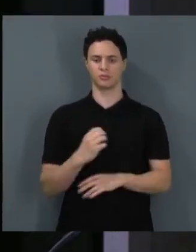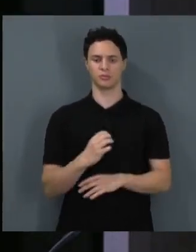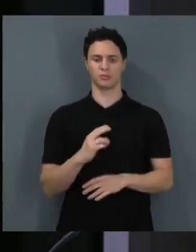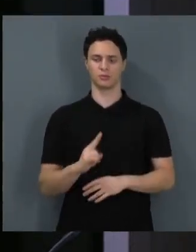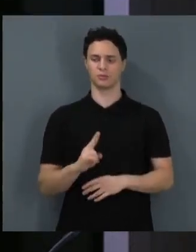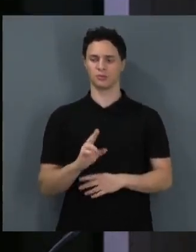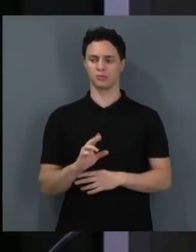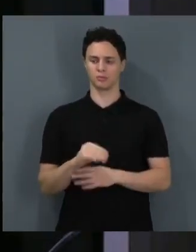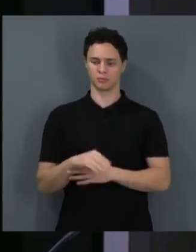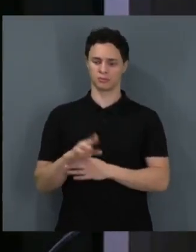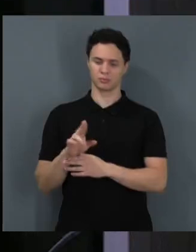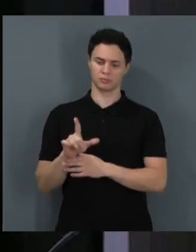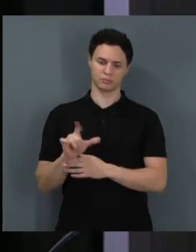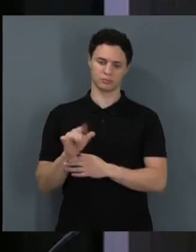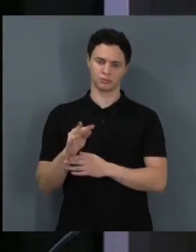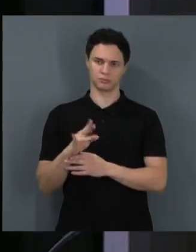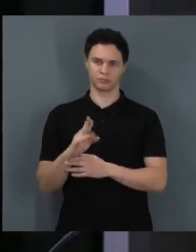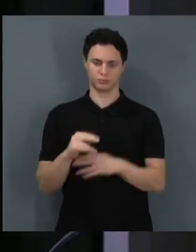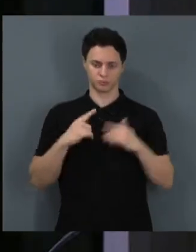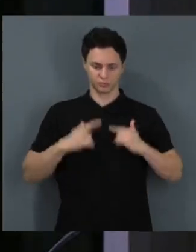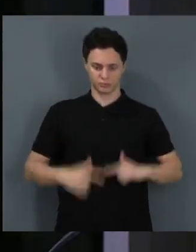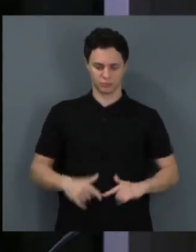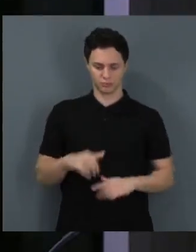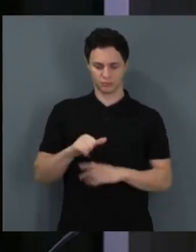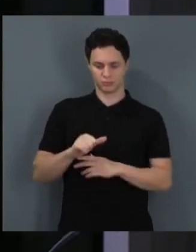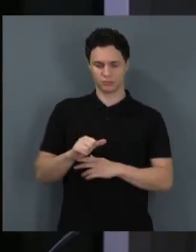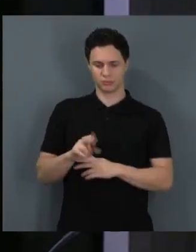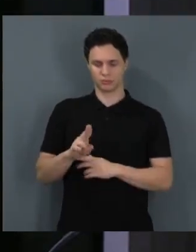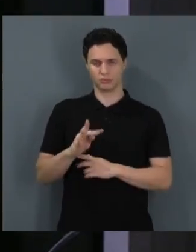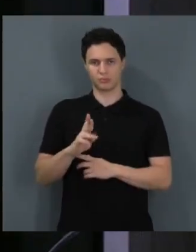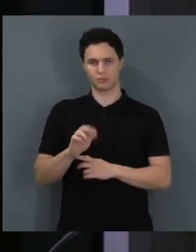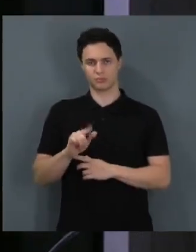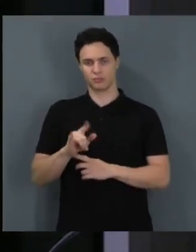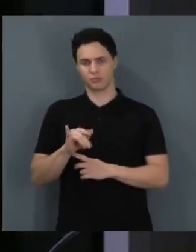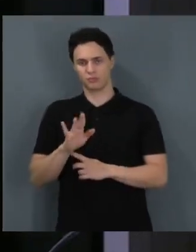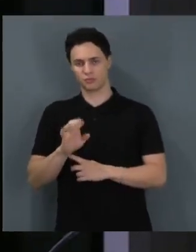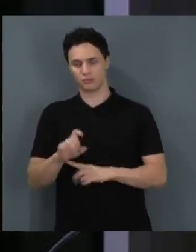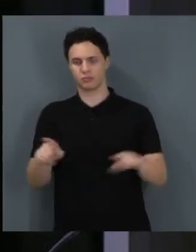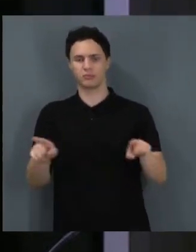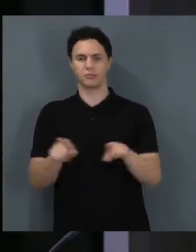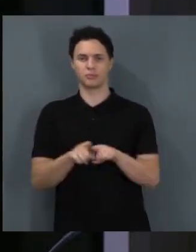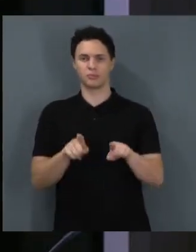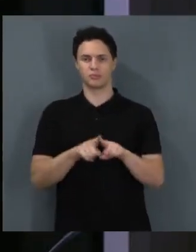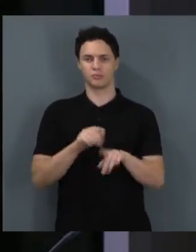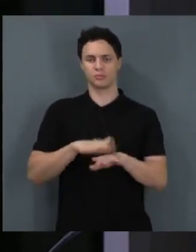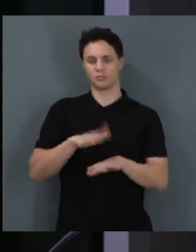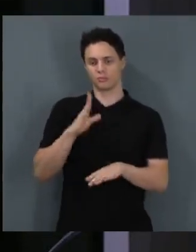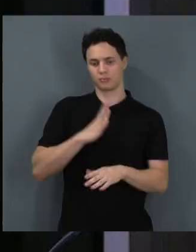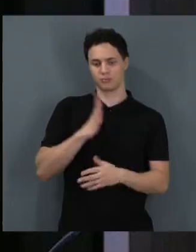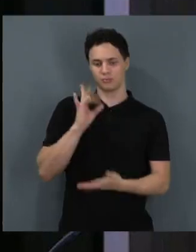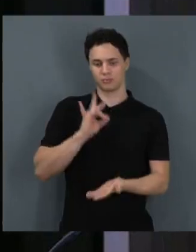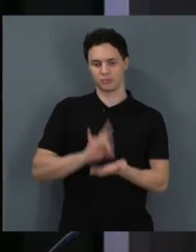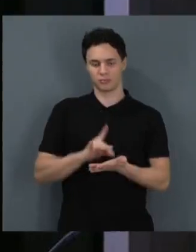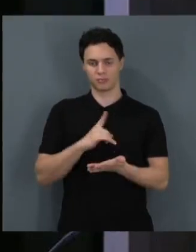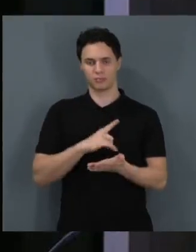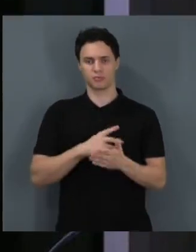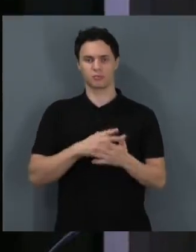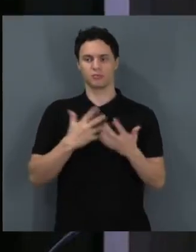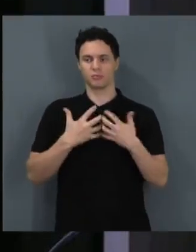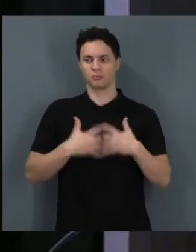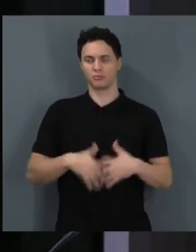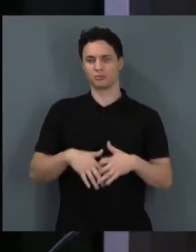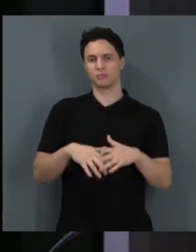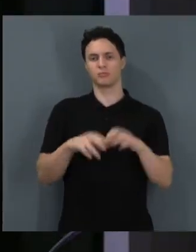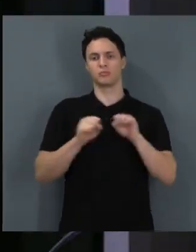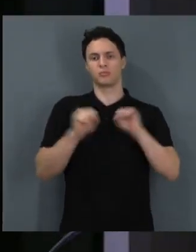se buscar a neutralidade fiscal, de se tornar mais eficiente o nosso sistema, que é uma das amarras